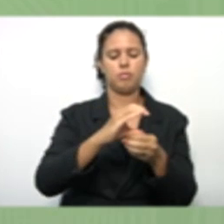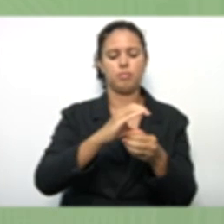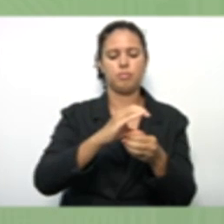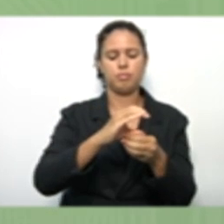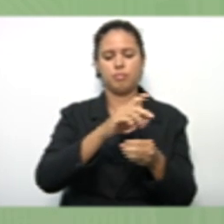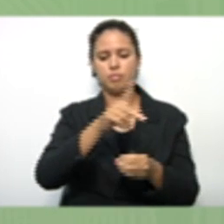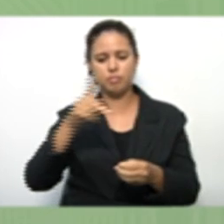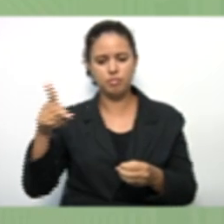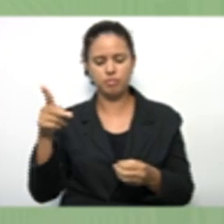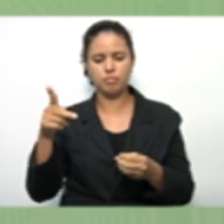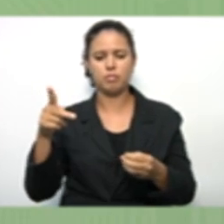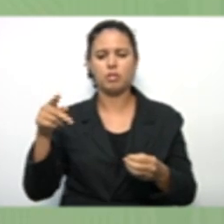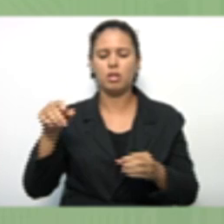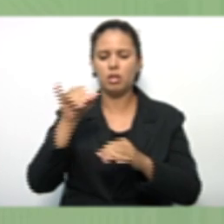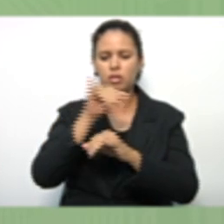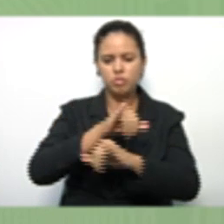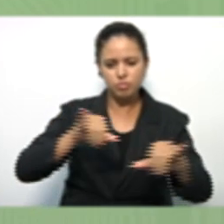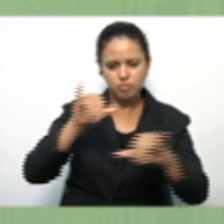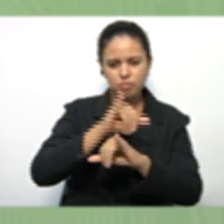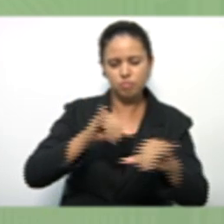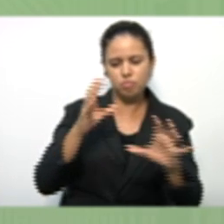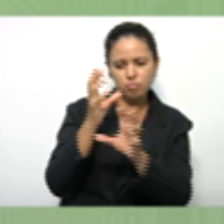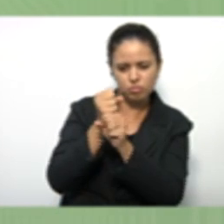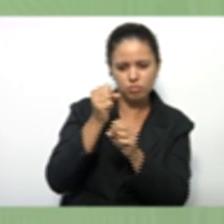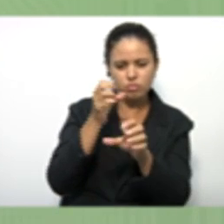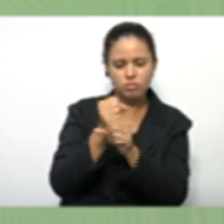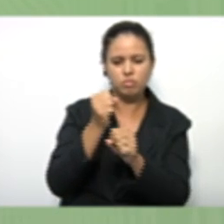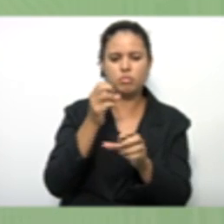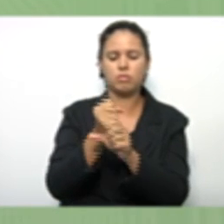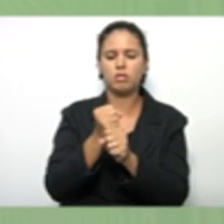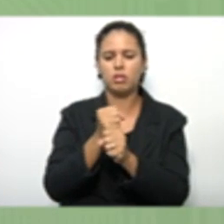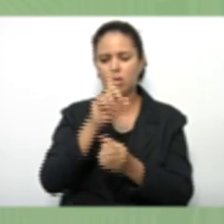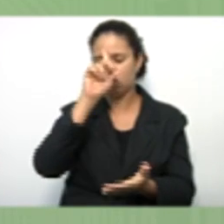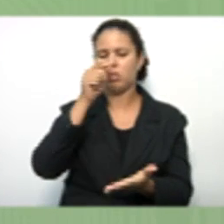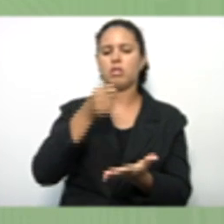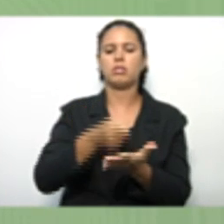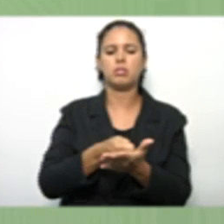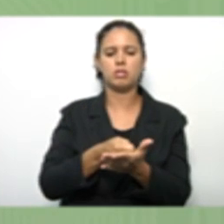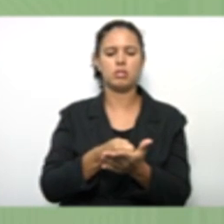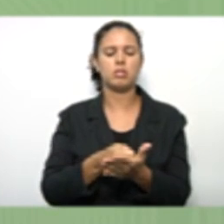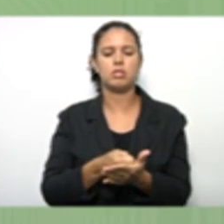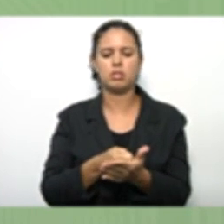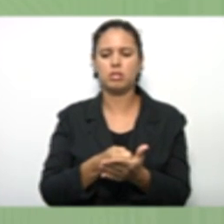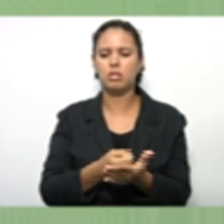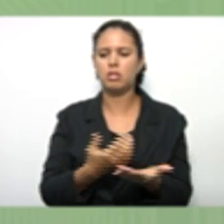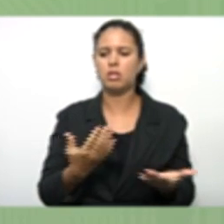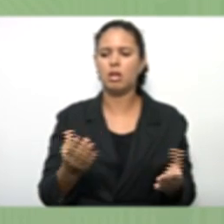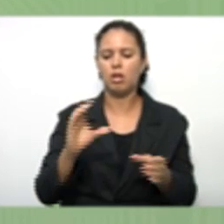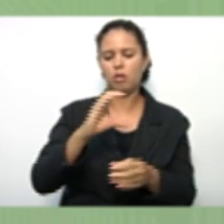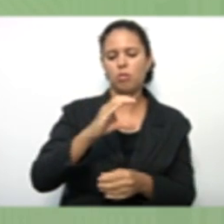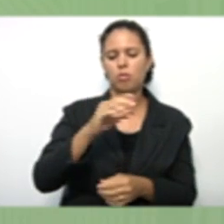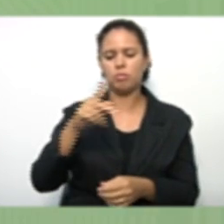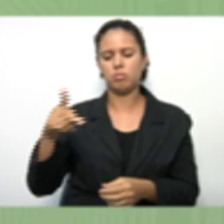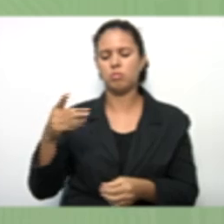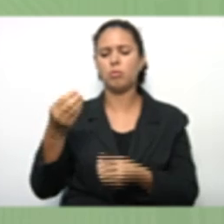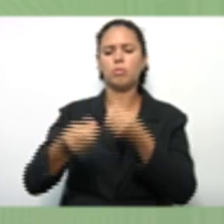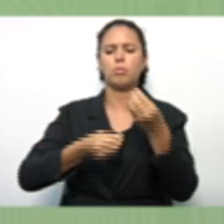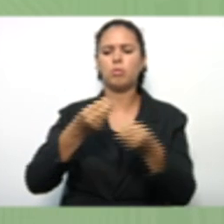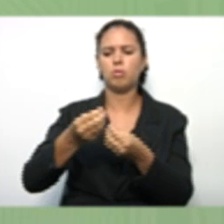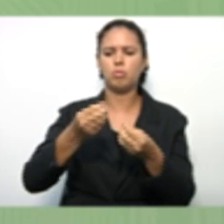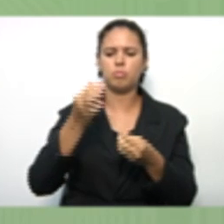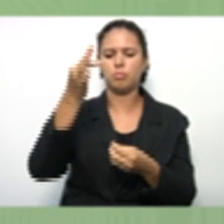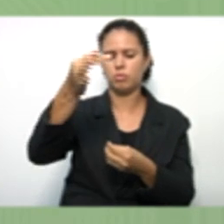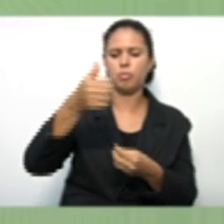das informações contábeis, muitas vezes o que? Tomar decisão para melhorar e prever o seu futuro.